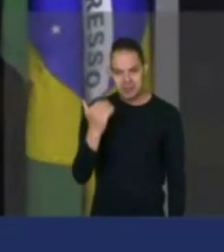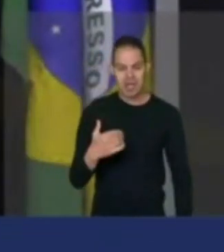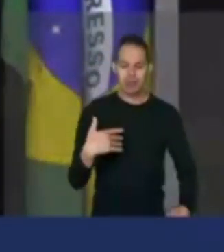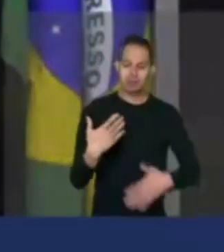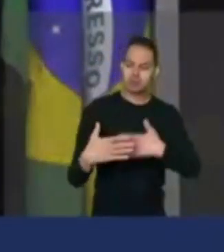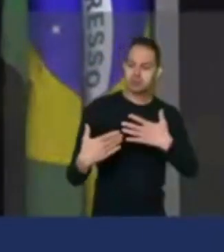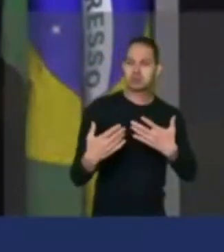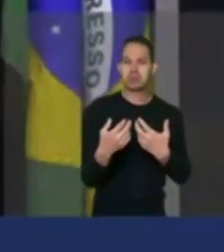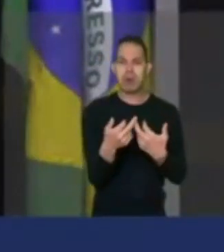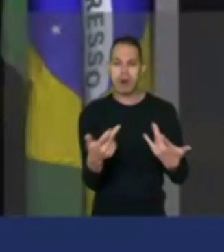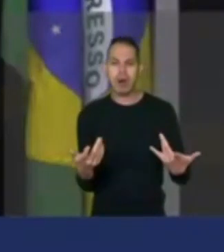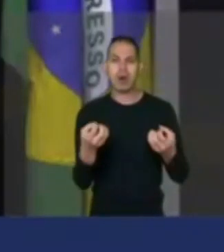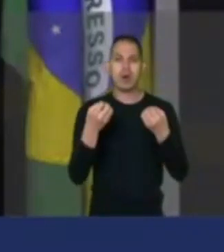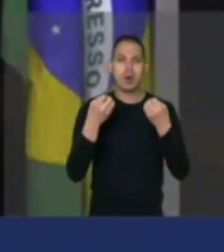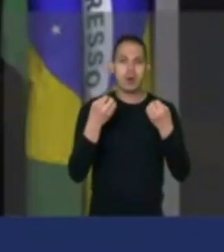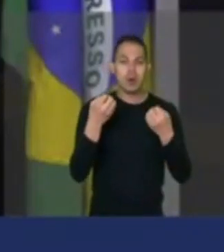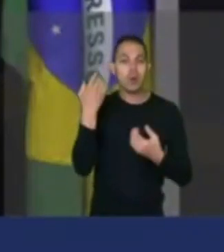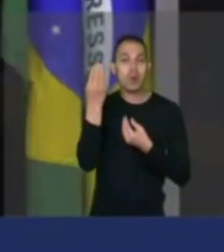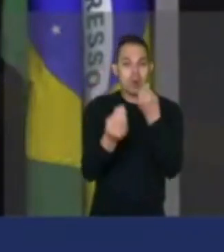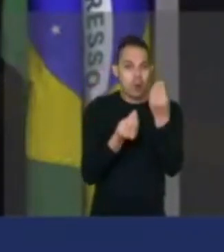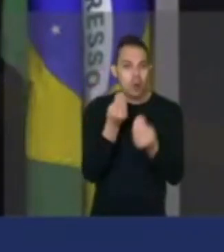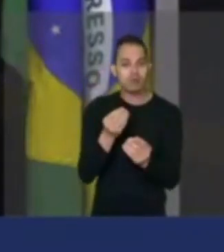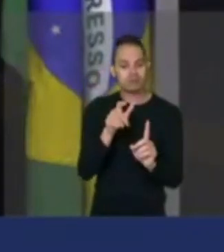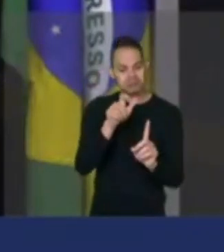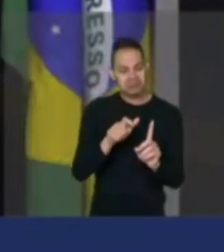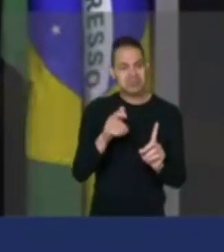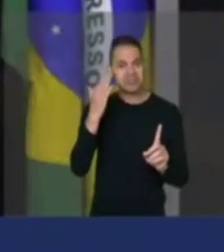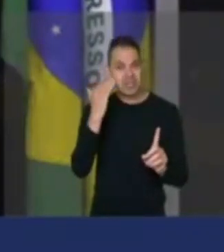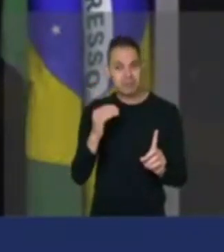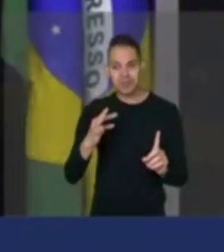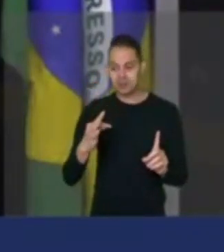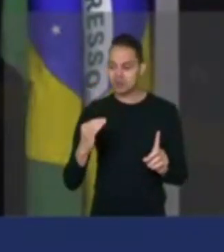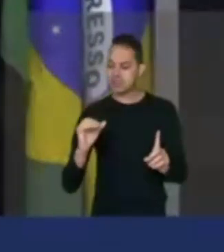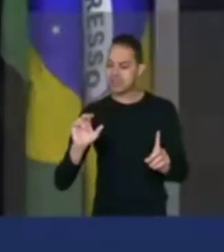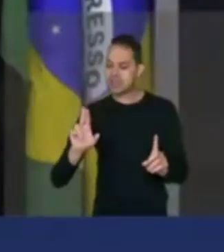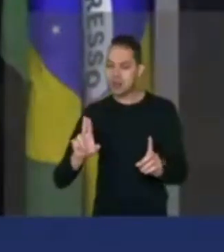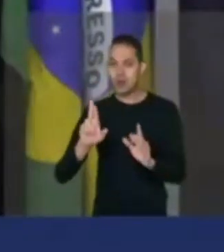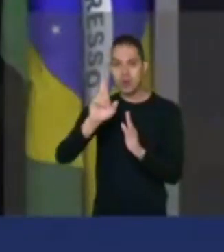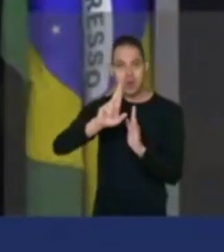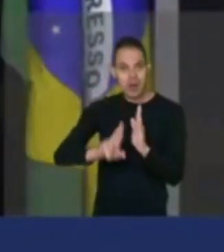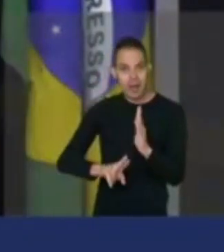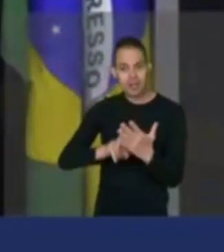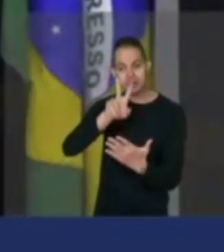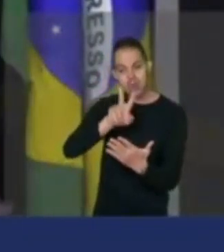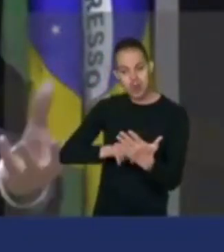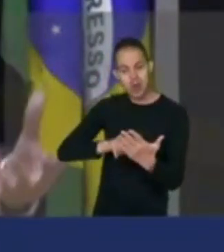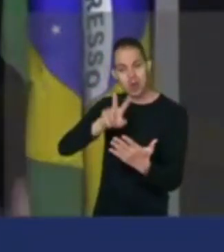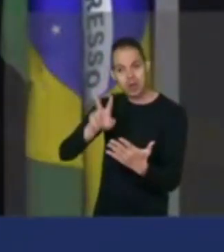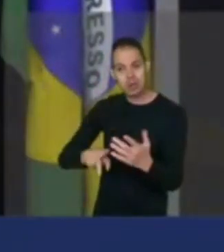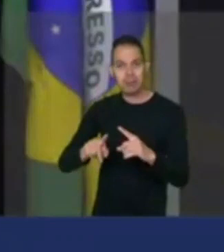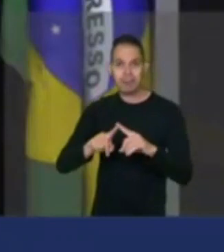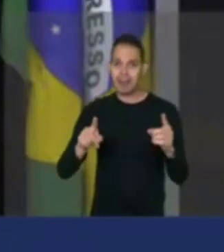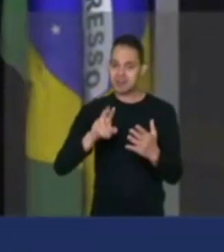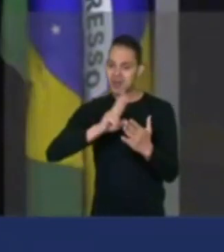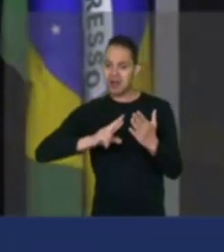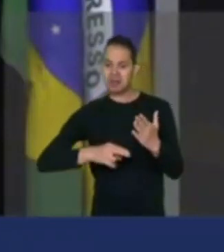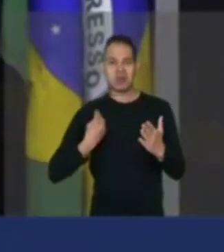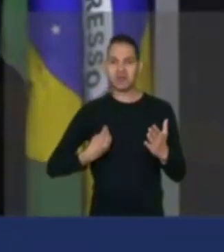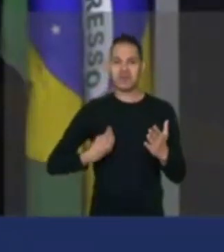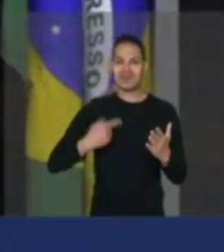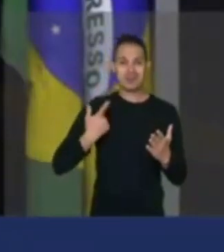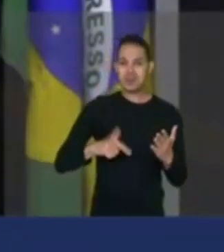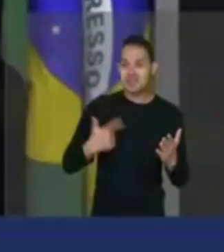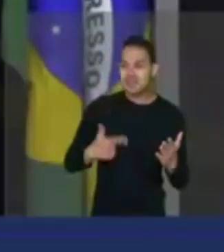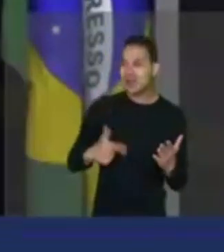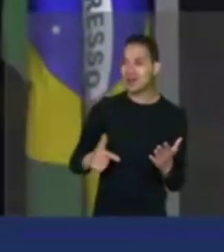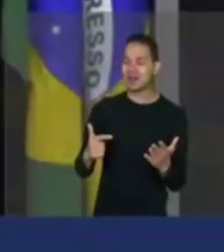parlamento, lá no Tribunal de Contas, pediu vista de um relatório, deputado Sóstis, que sequer existia.